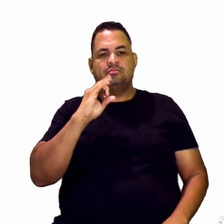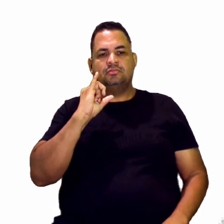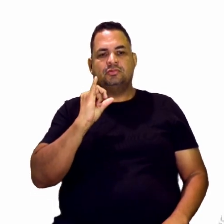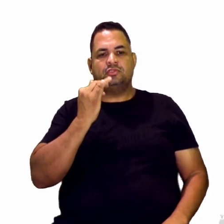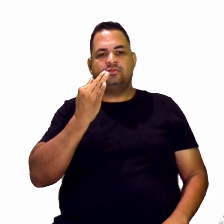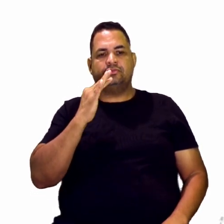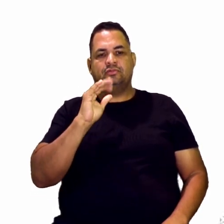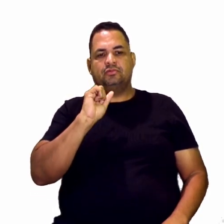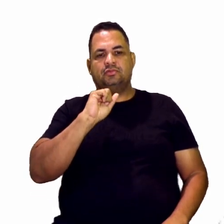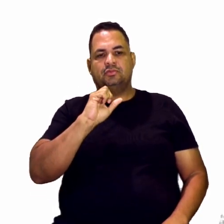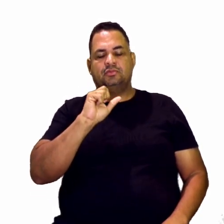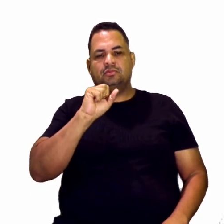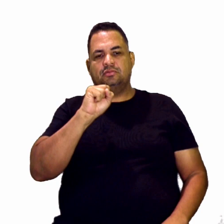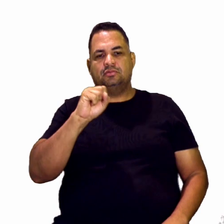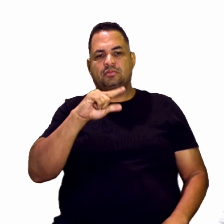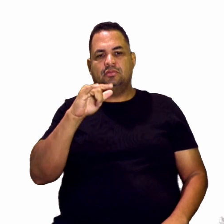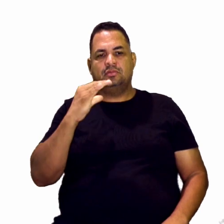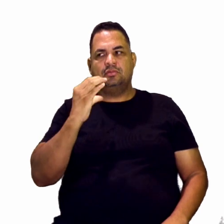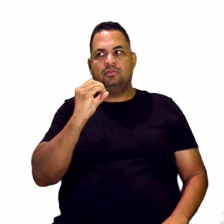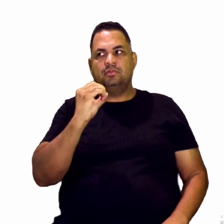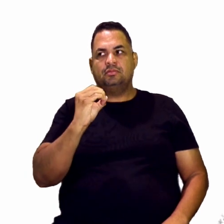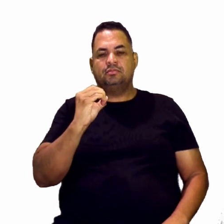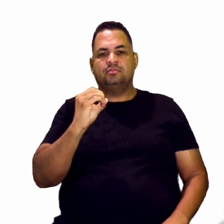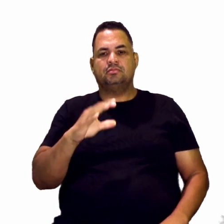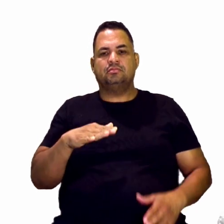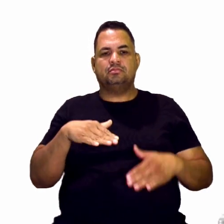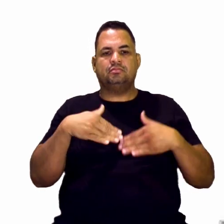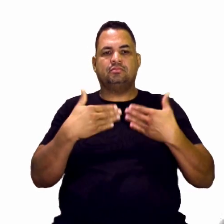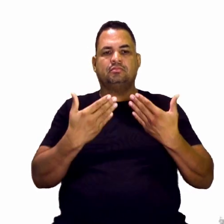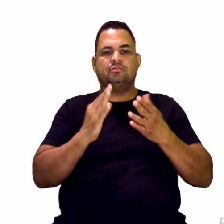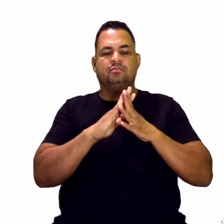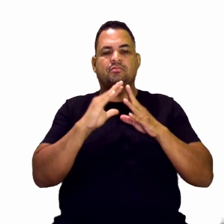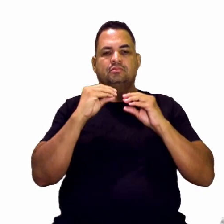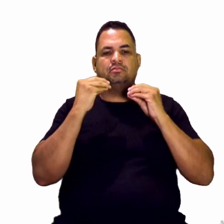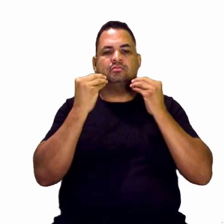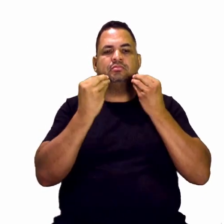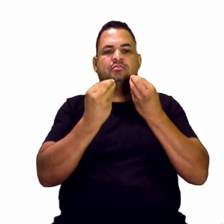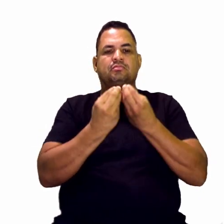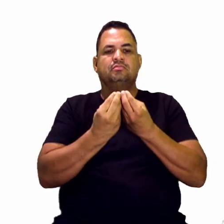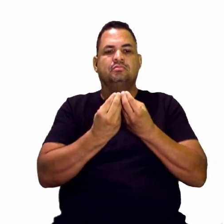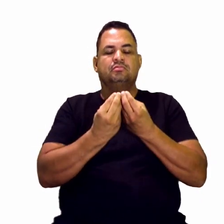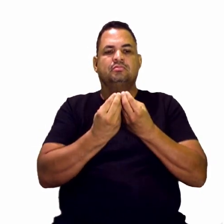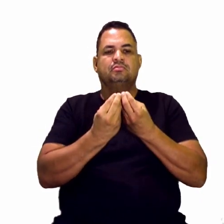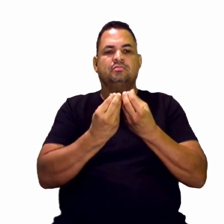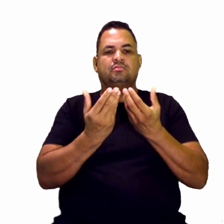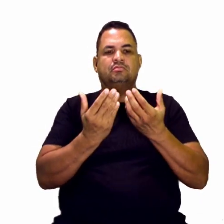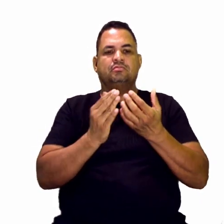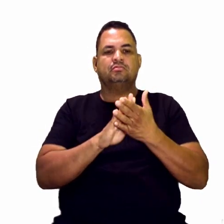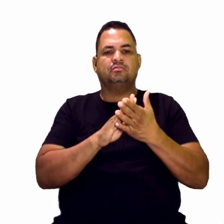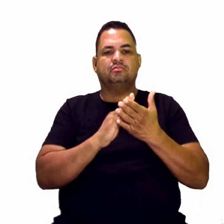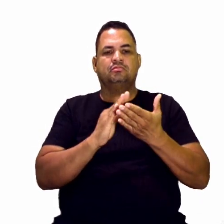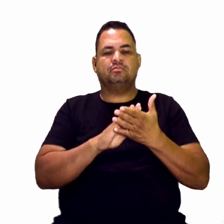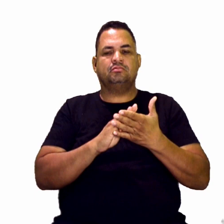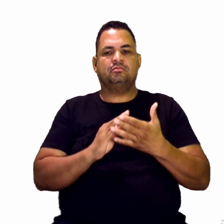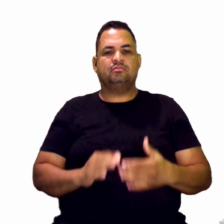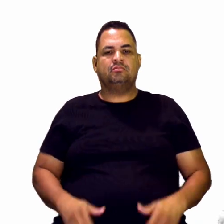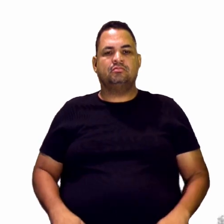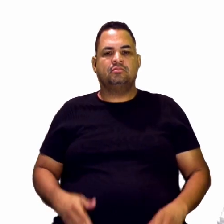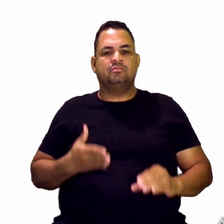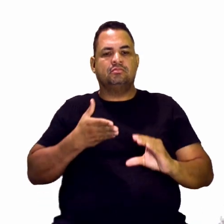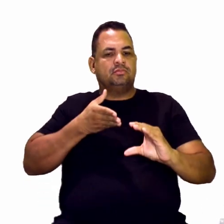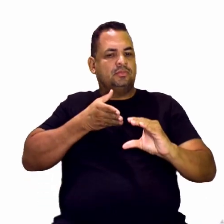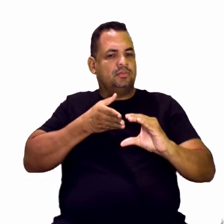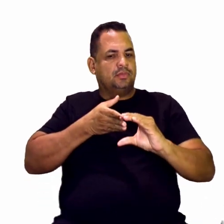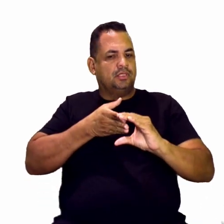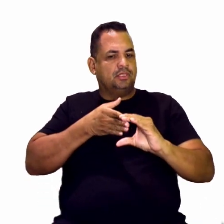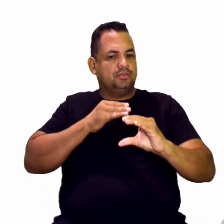O que seria a difusão? A difusão é quando uma substância ela passa pela